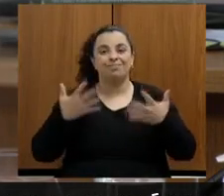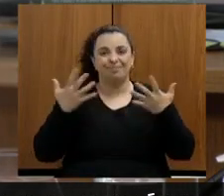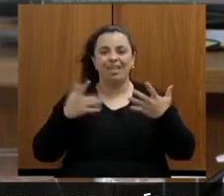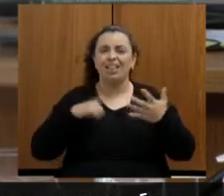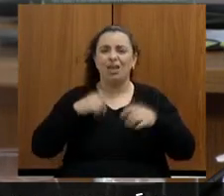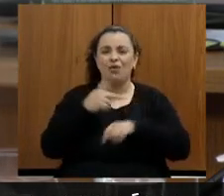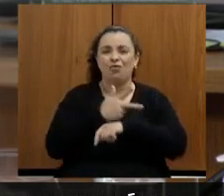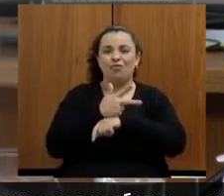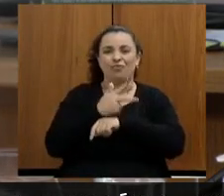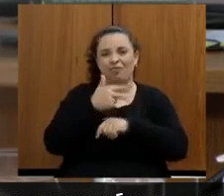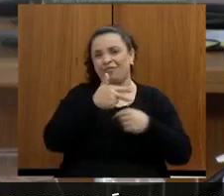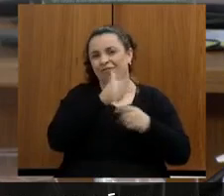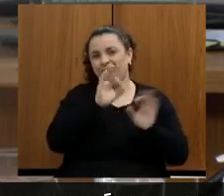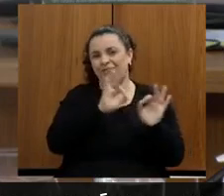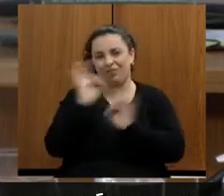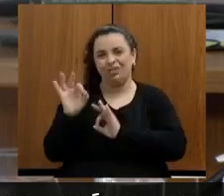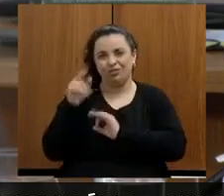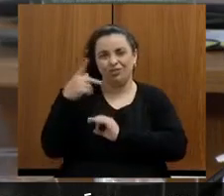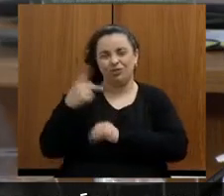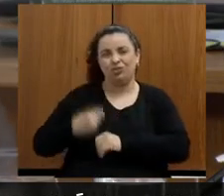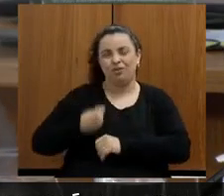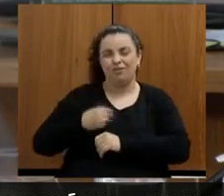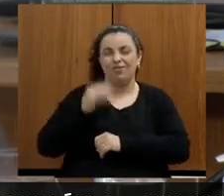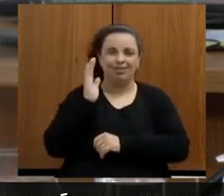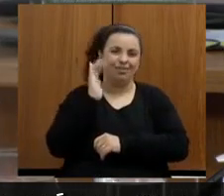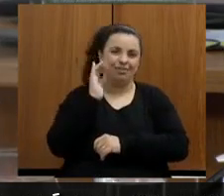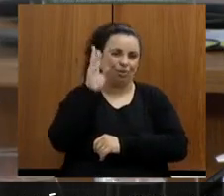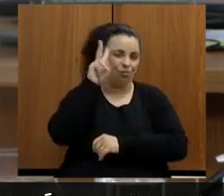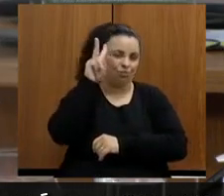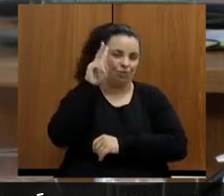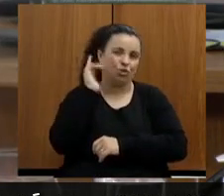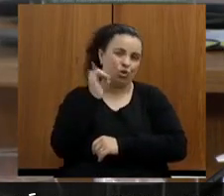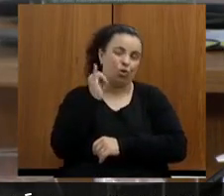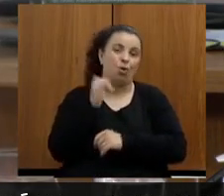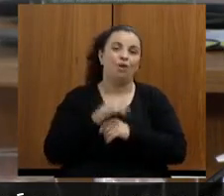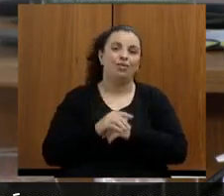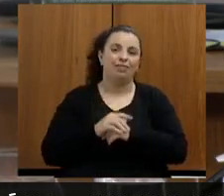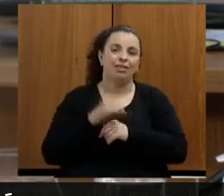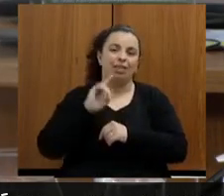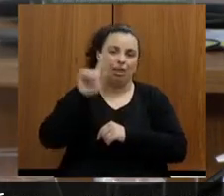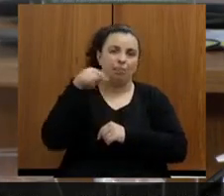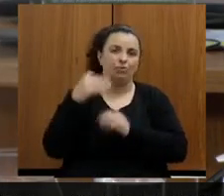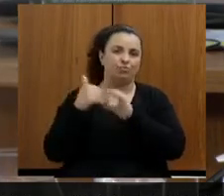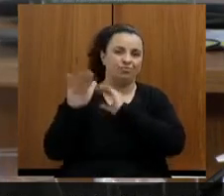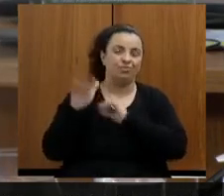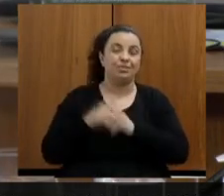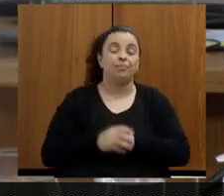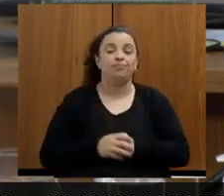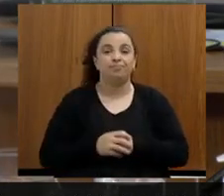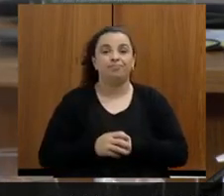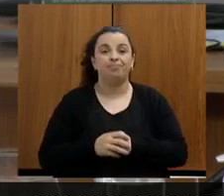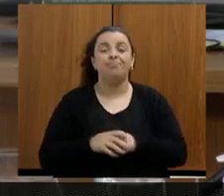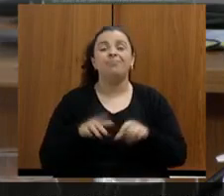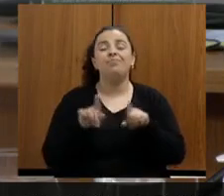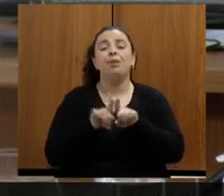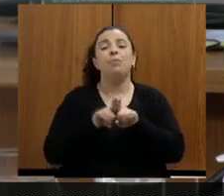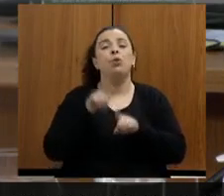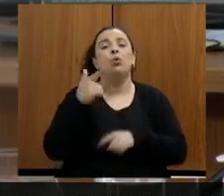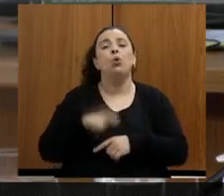realmente estava lá também o nosso Coronel vanderlucio e nos representa muito bem na